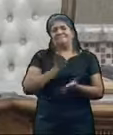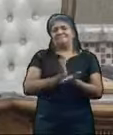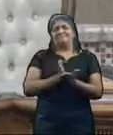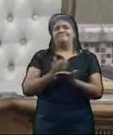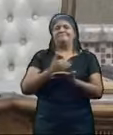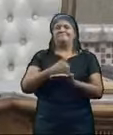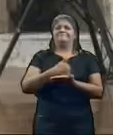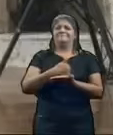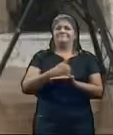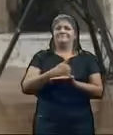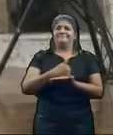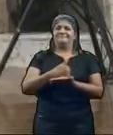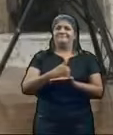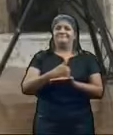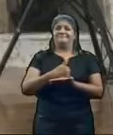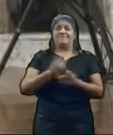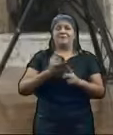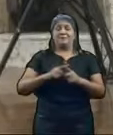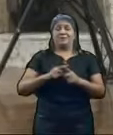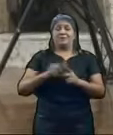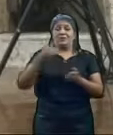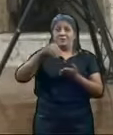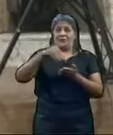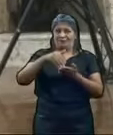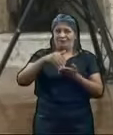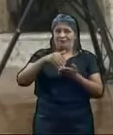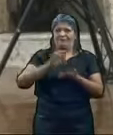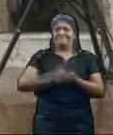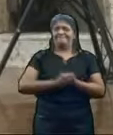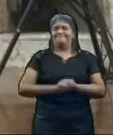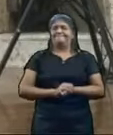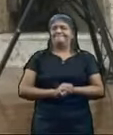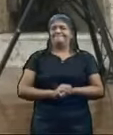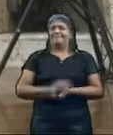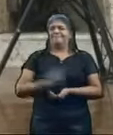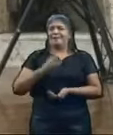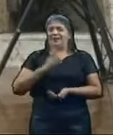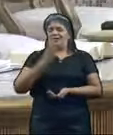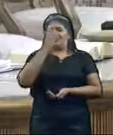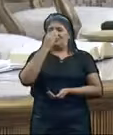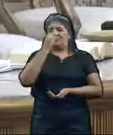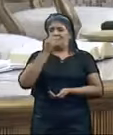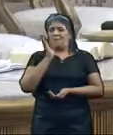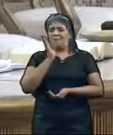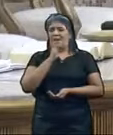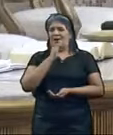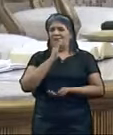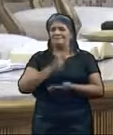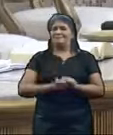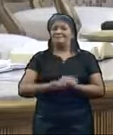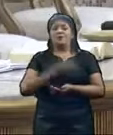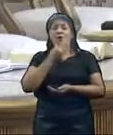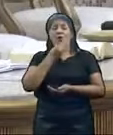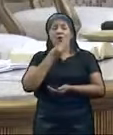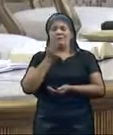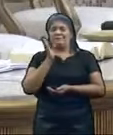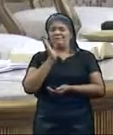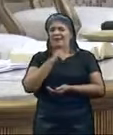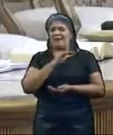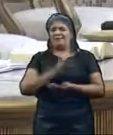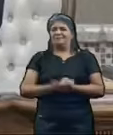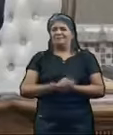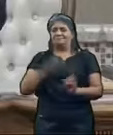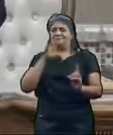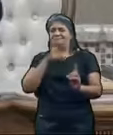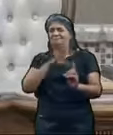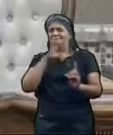há no meio de vós vai levantar Lobos e de fora vem também lobos de dentro e fora da igreja